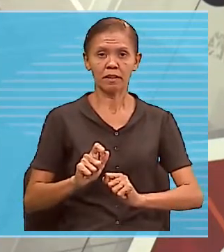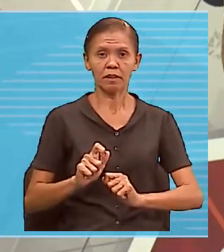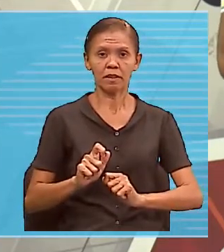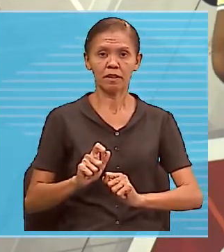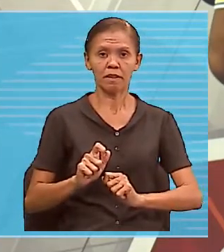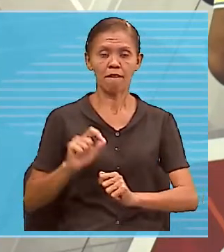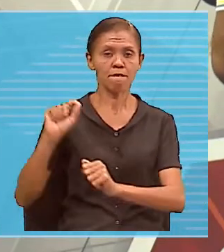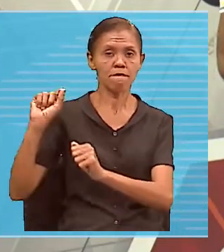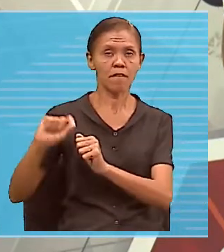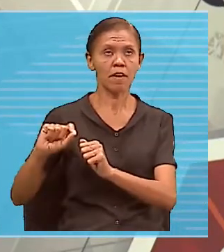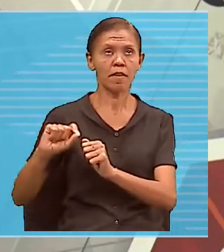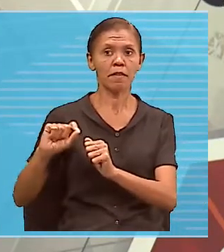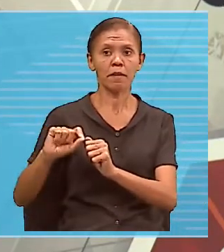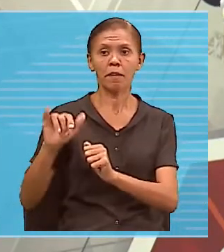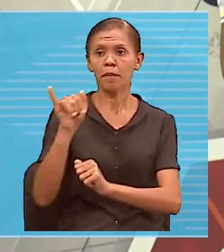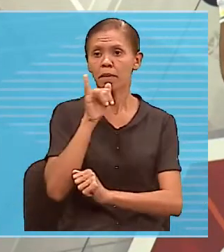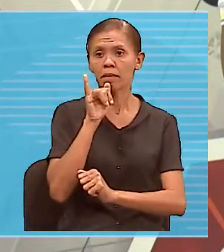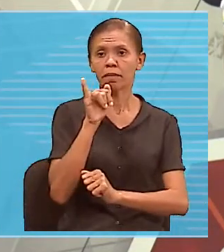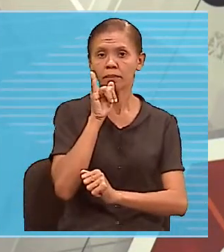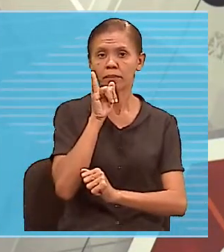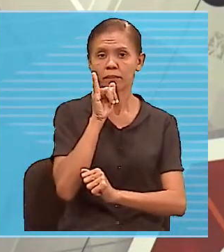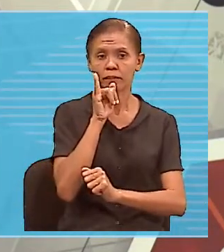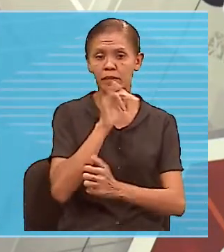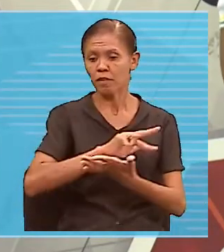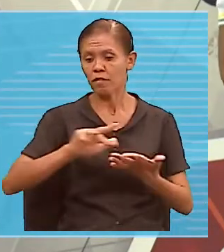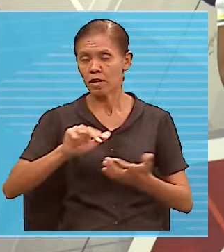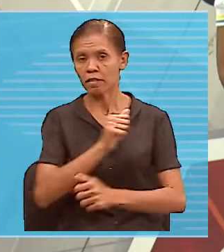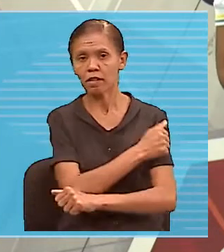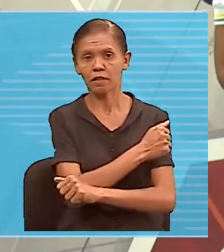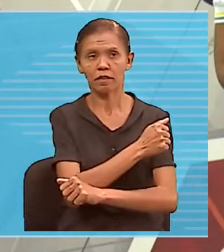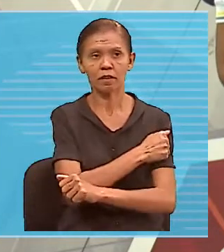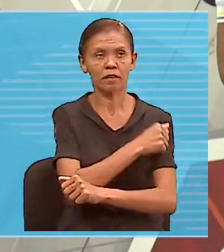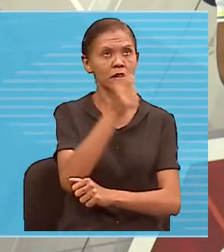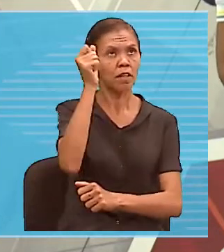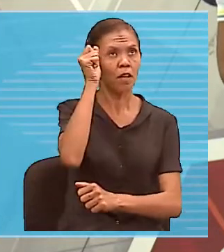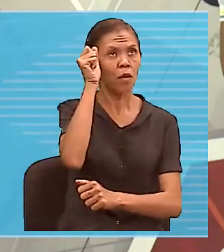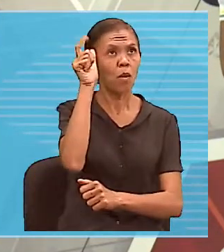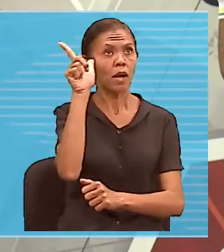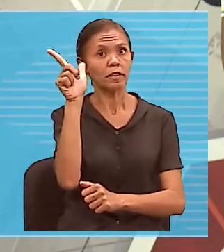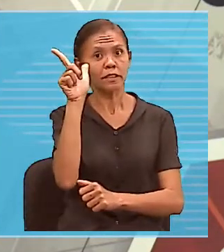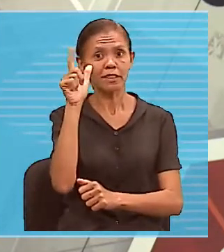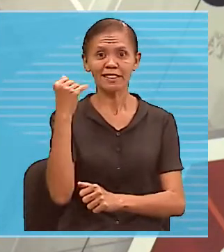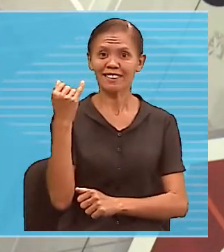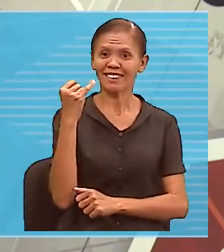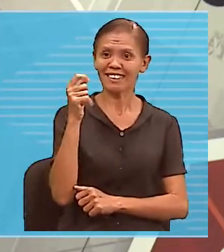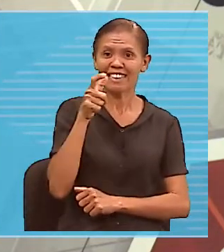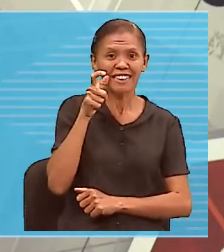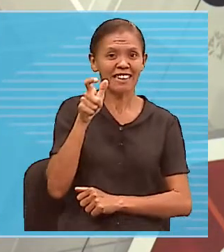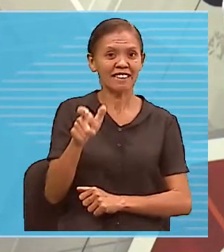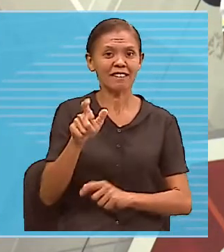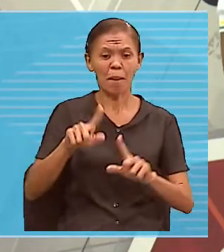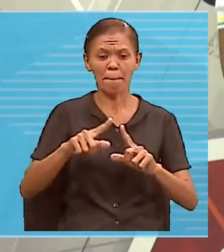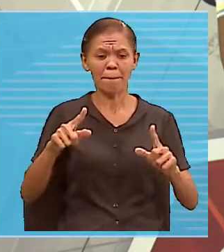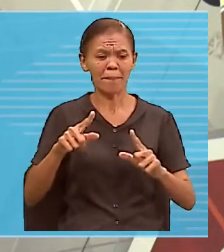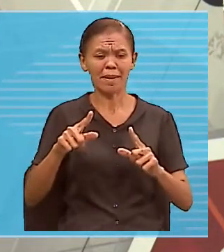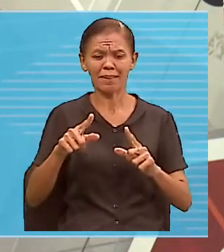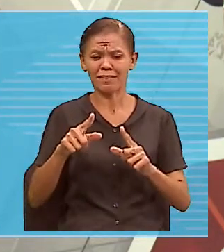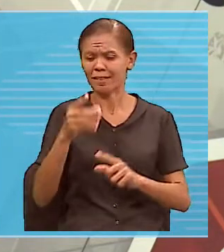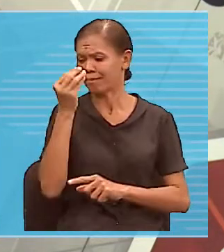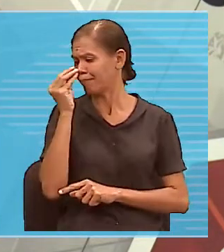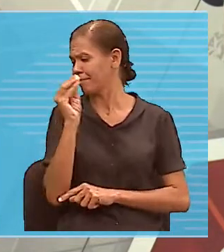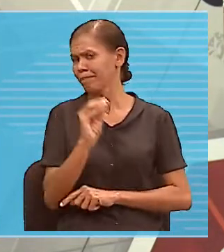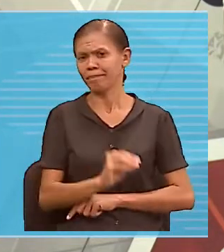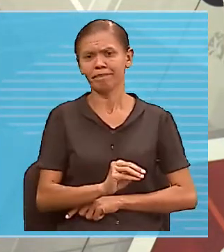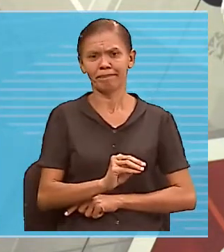caso, tem muitos alunos que têm muitas ideias interessantes, porém, acabam não sendo ouvidas, e como não são